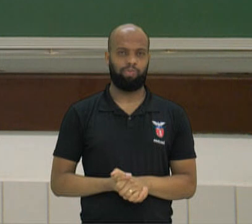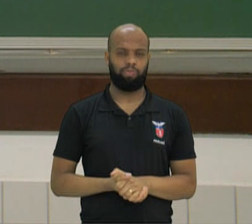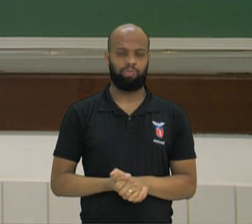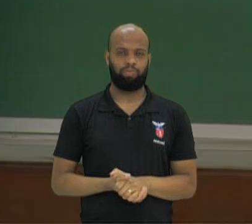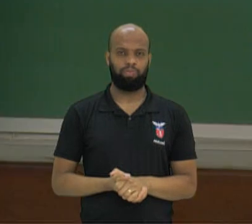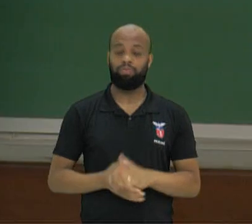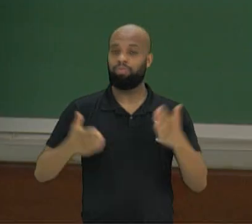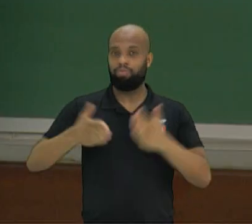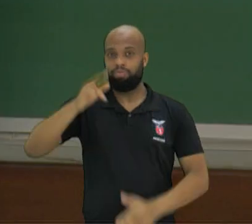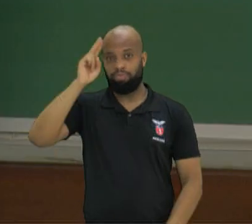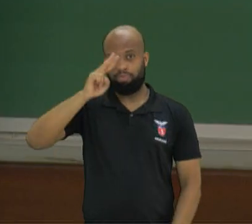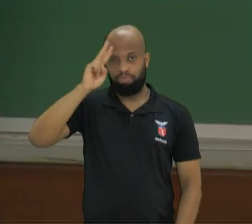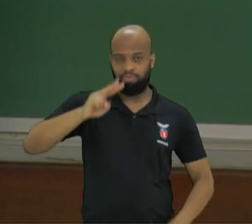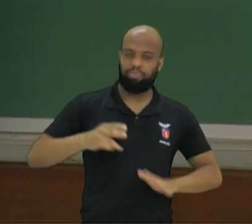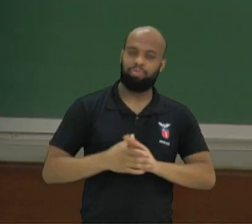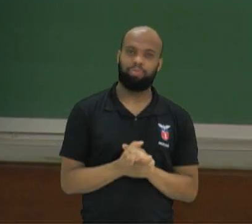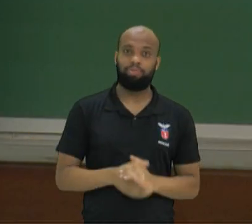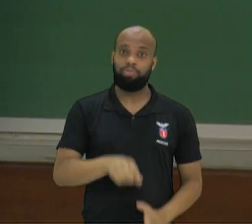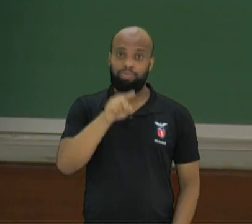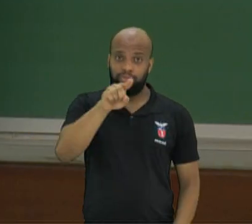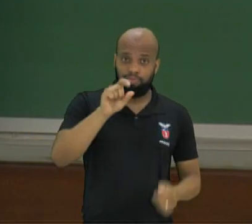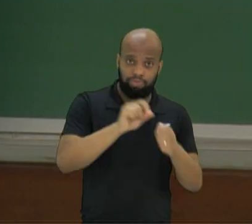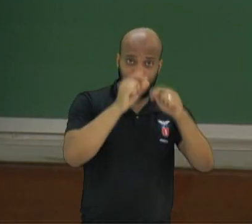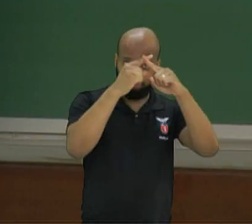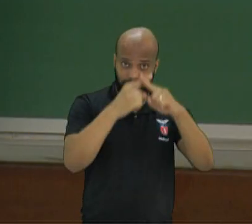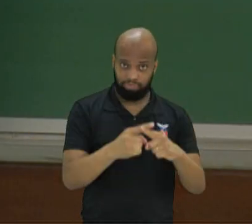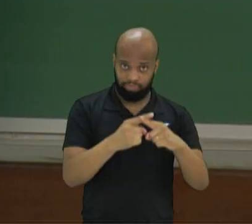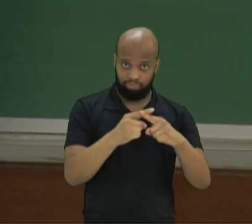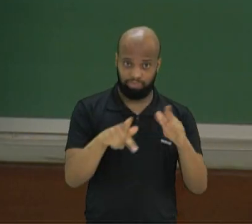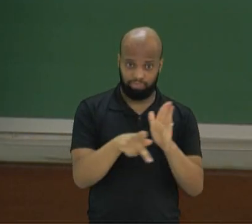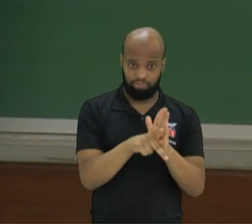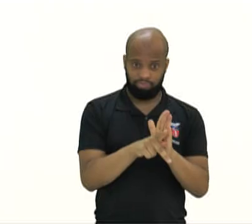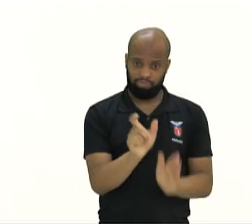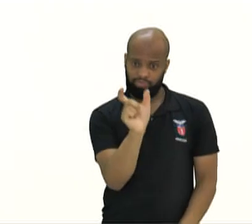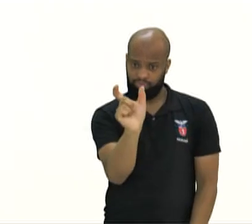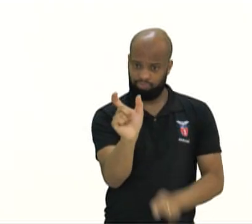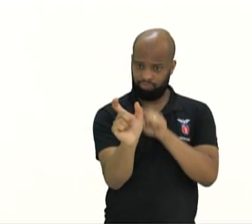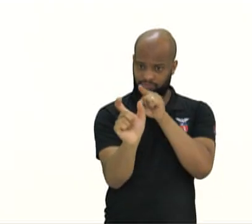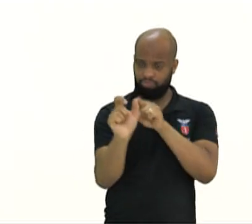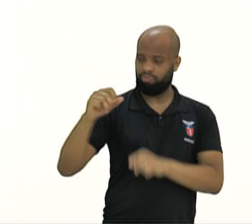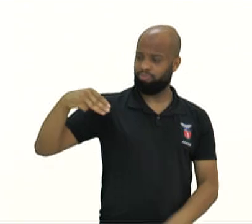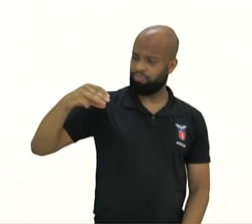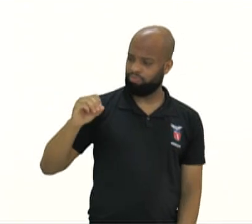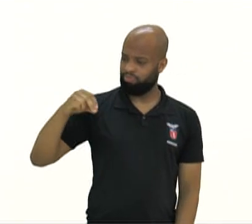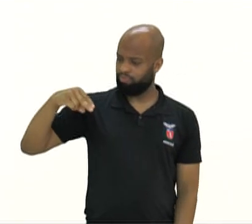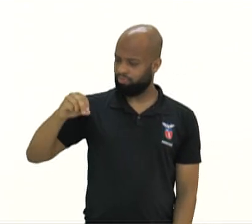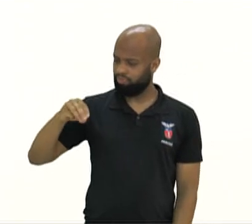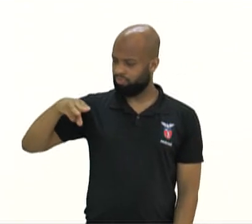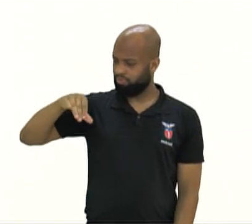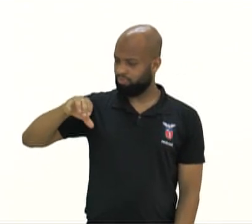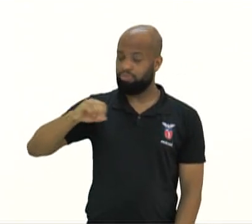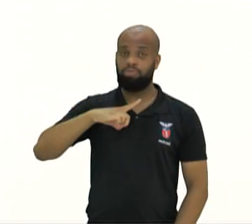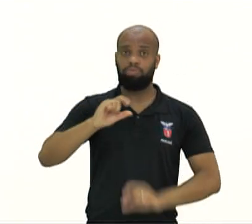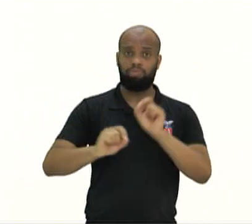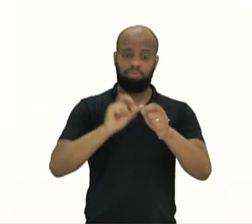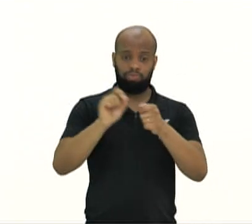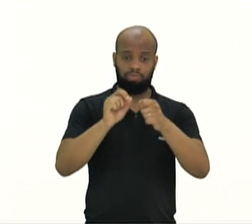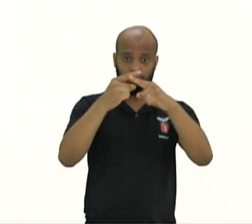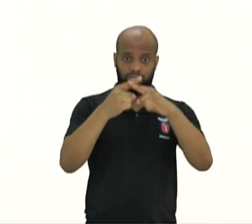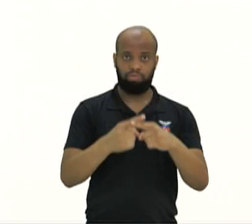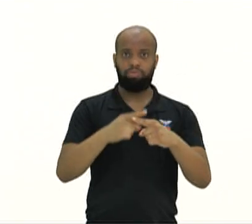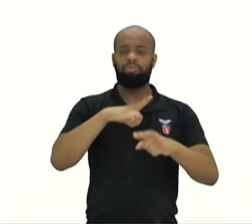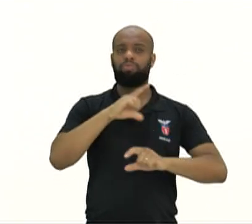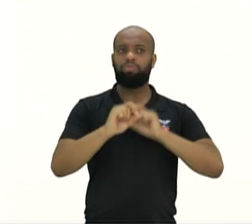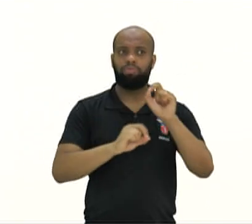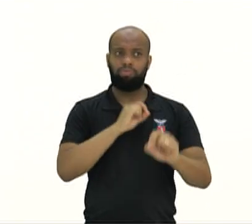Então, lembrando lá, para você fazer multiplicação de monômios, o que é necessário? É necessário, num primeiro passo, multiplicar os